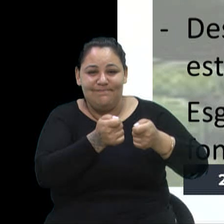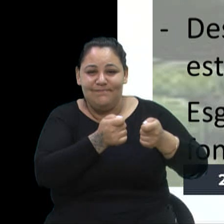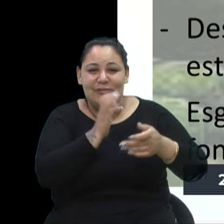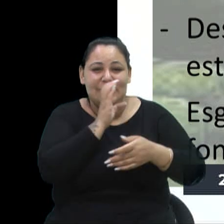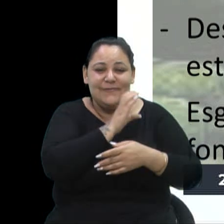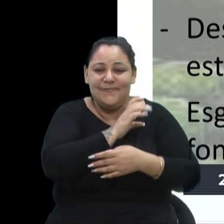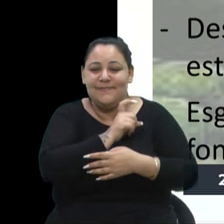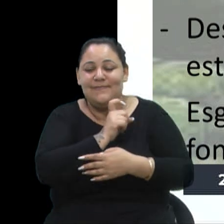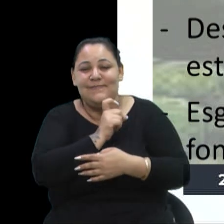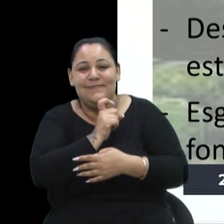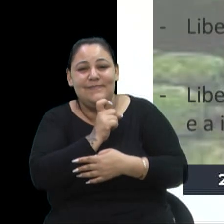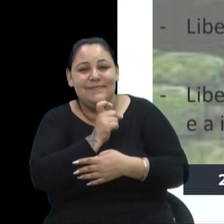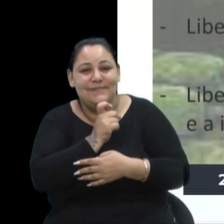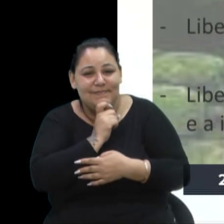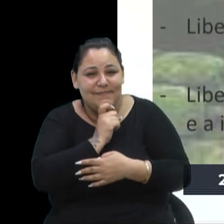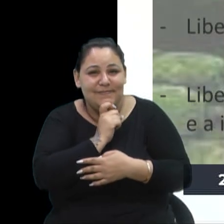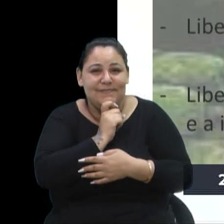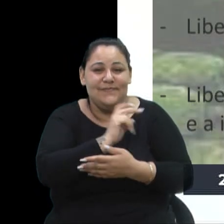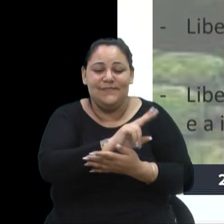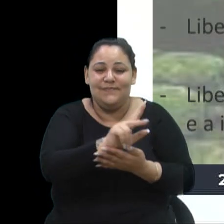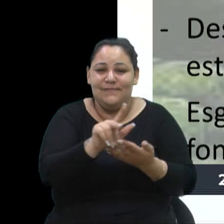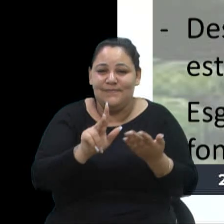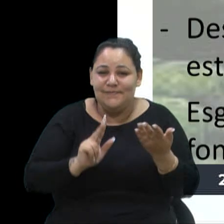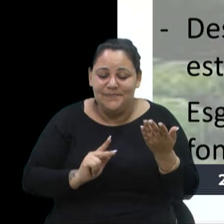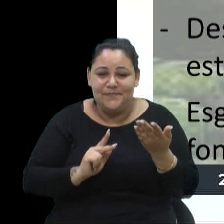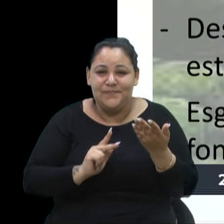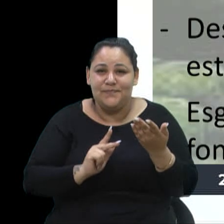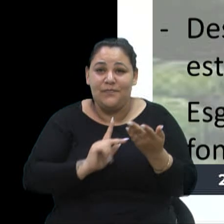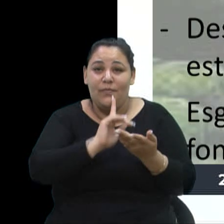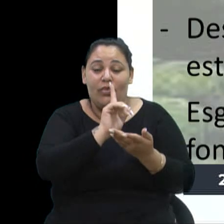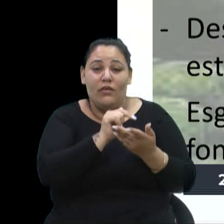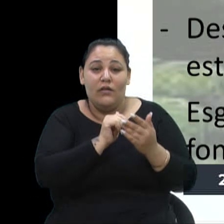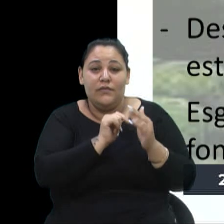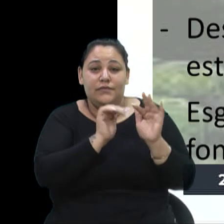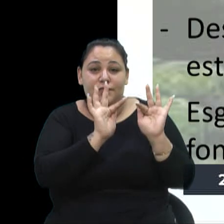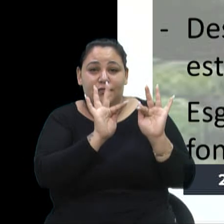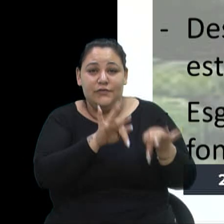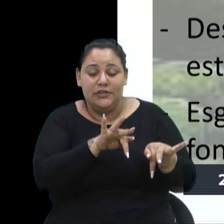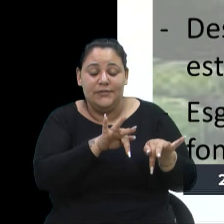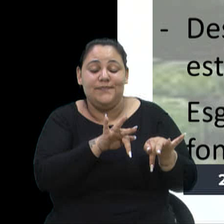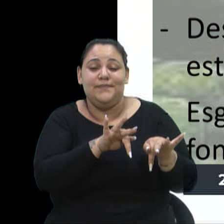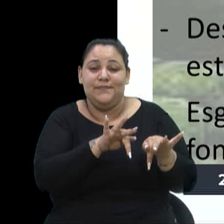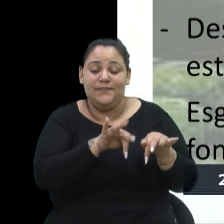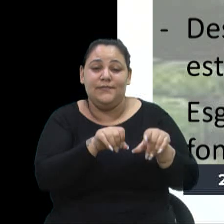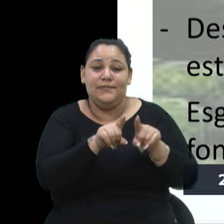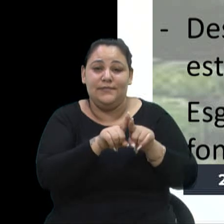da biodiversidade, e que é o fim, né, que significa o fim